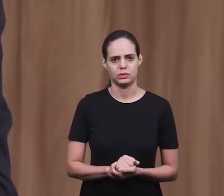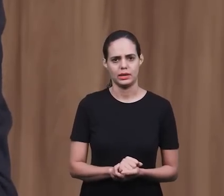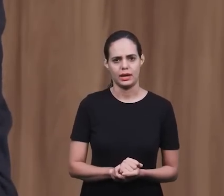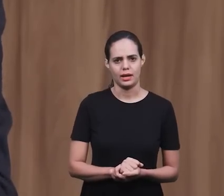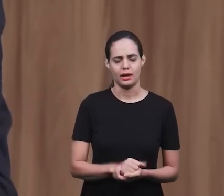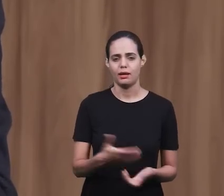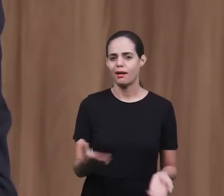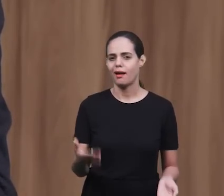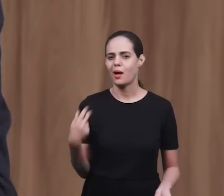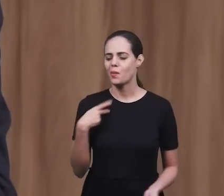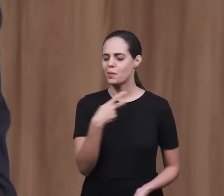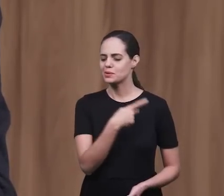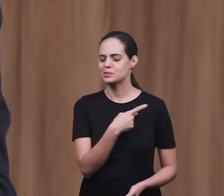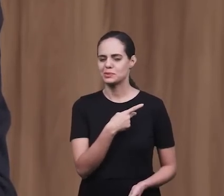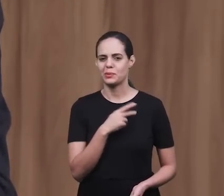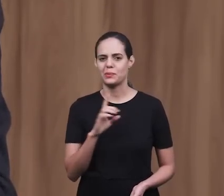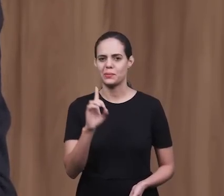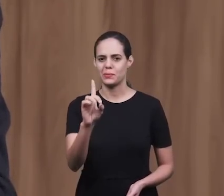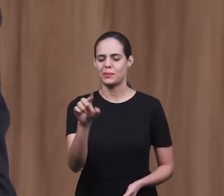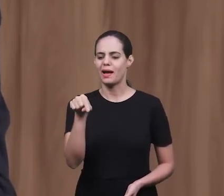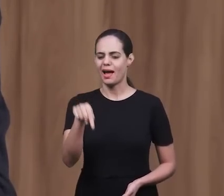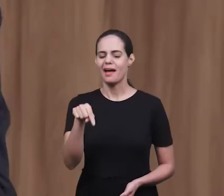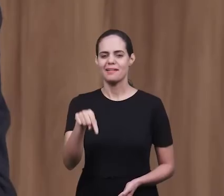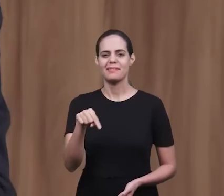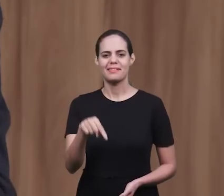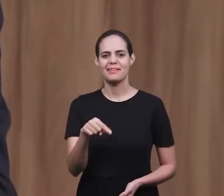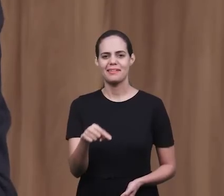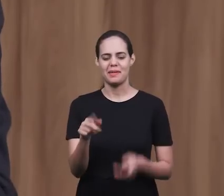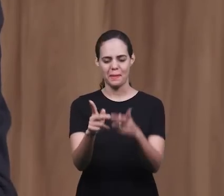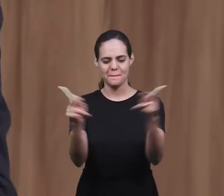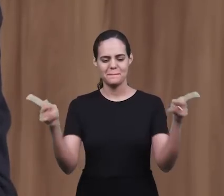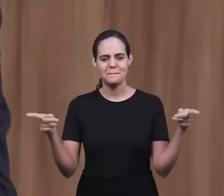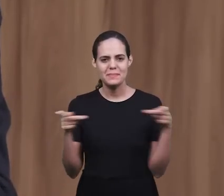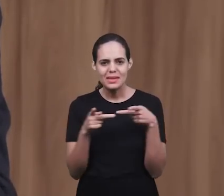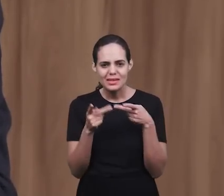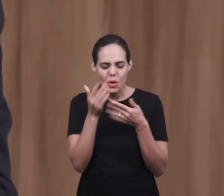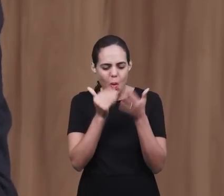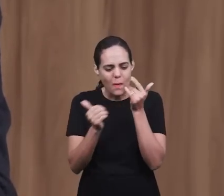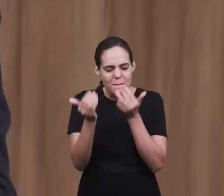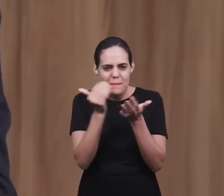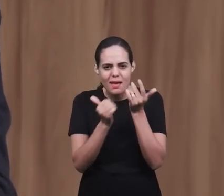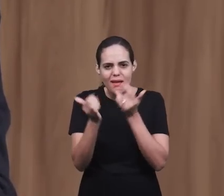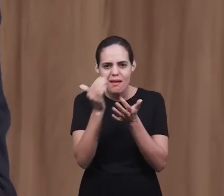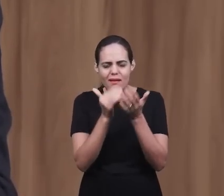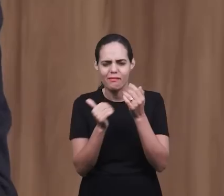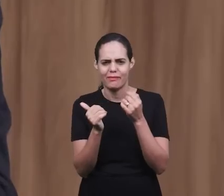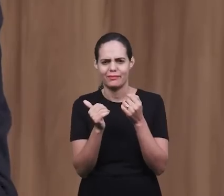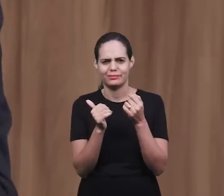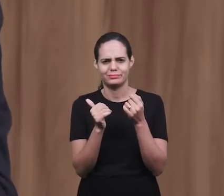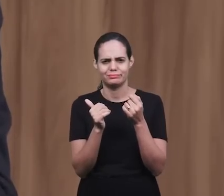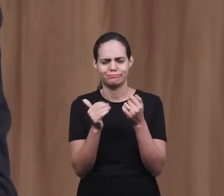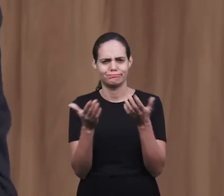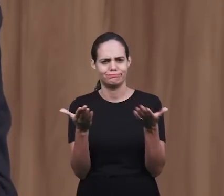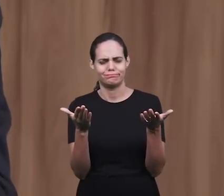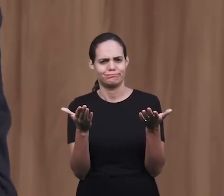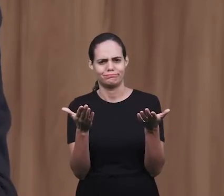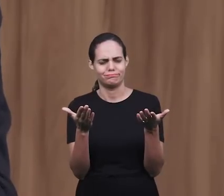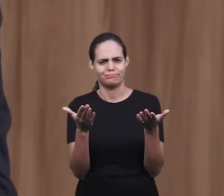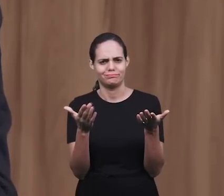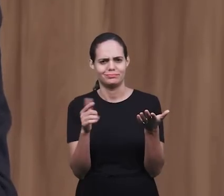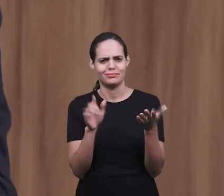comeu uma pizza com a gente, foi embora, conversamos vários assuntos, o pastor é muito agradável, mas vem, ele orou pela